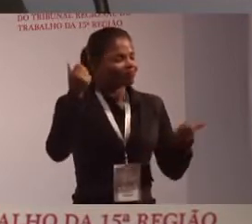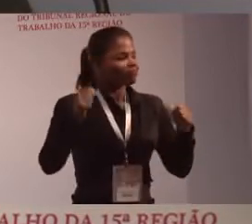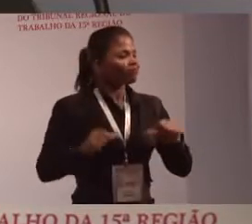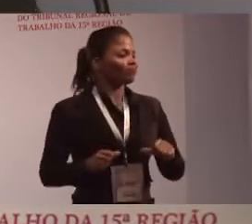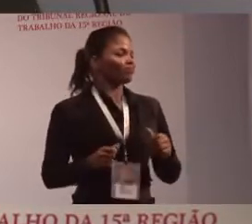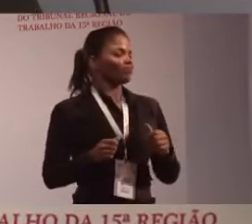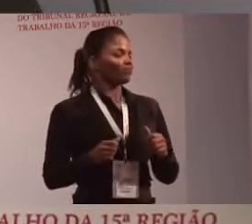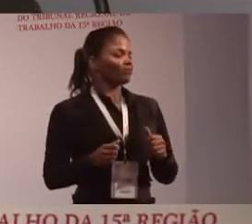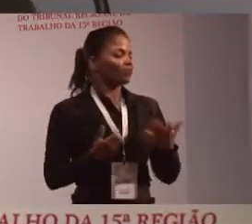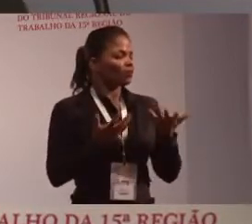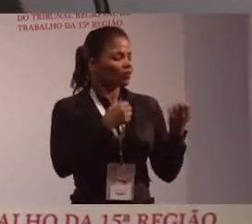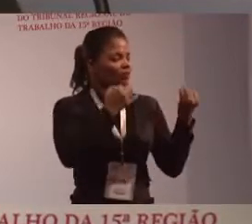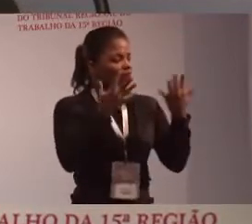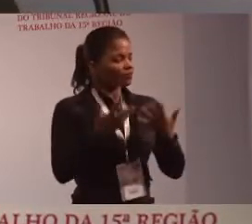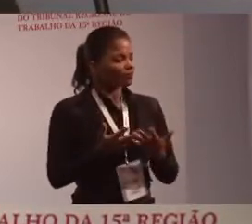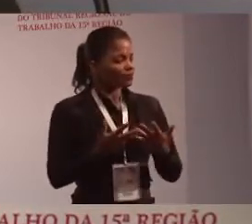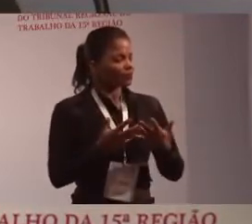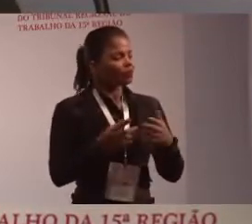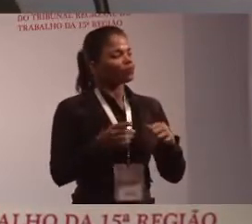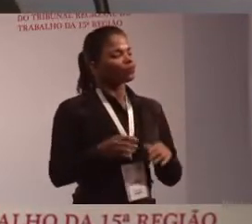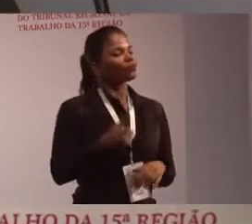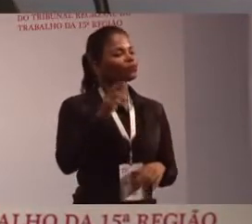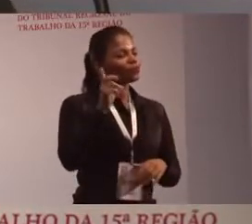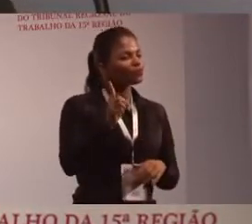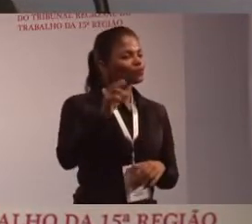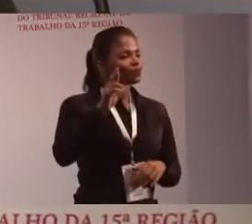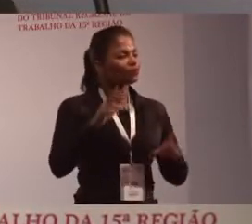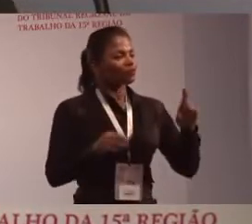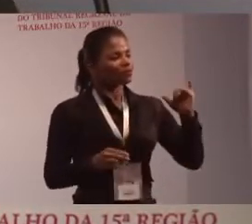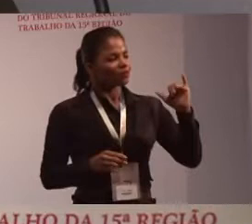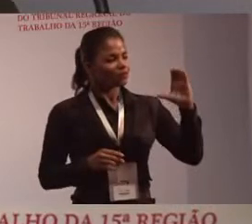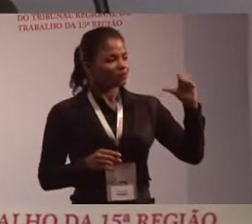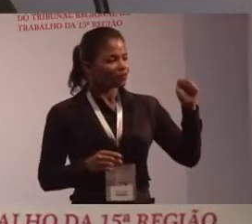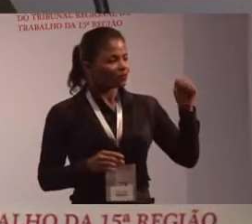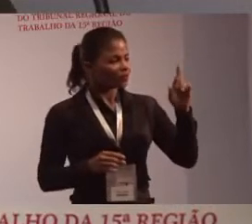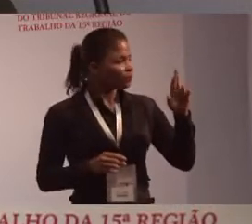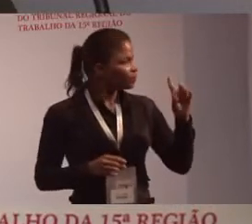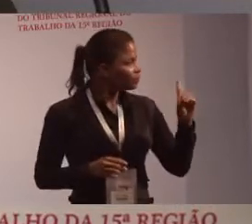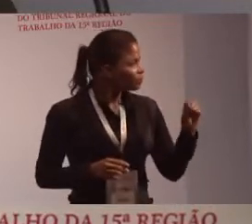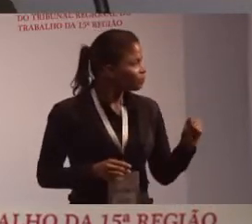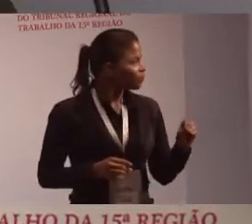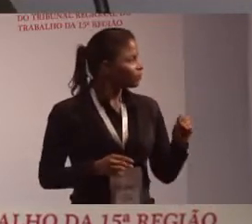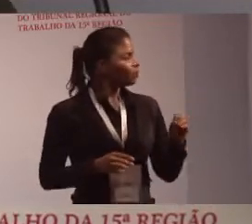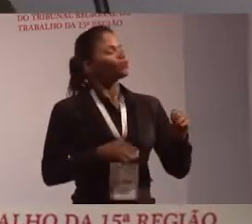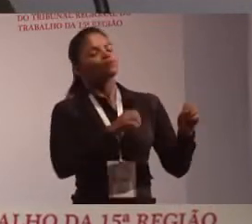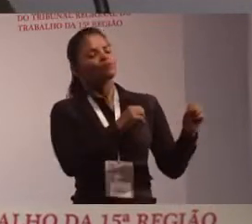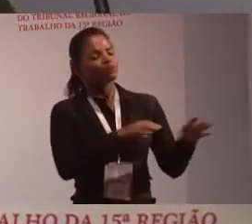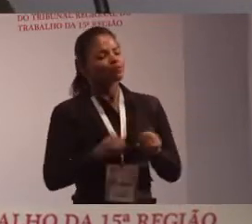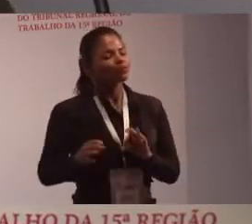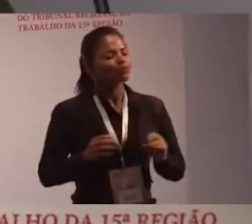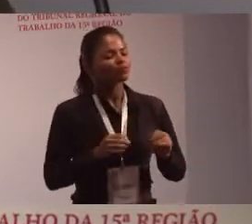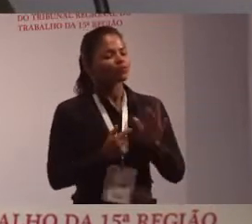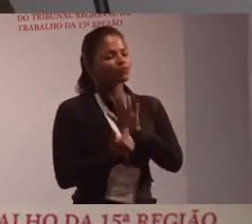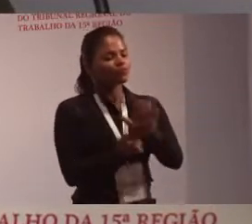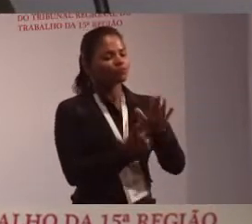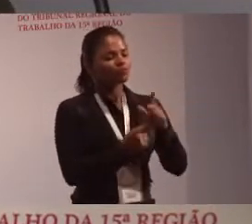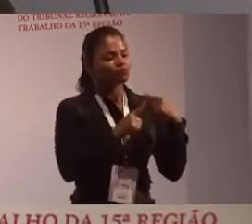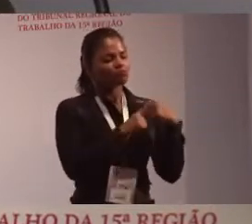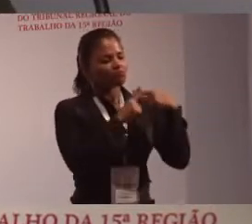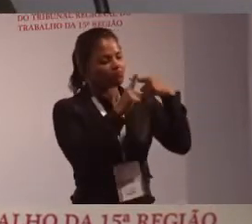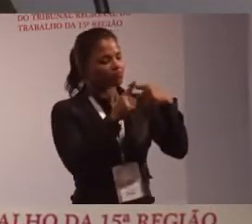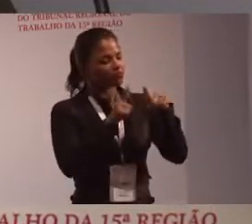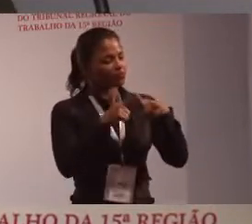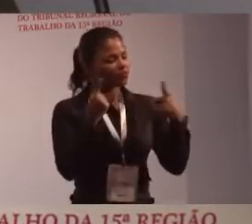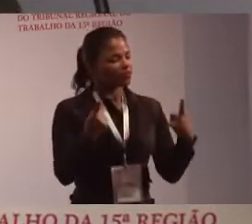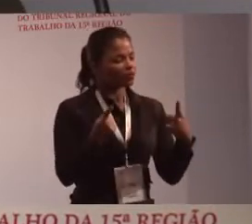eu não quero adiantar a palavra do Dr. Ricardo, né? A questão educacional aparece também como algo positivo,